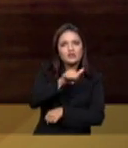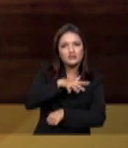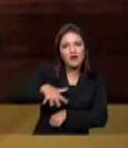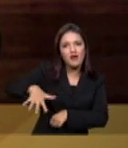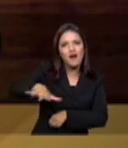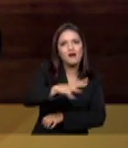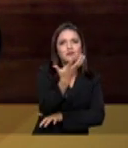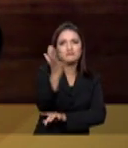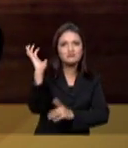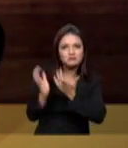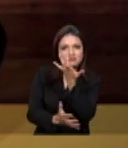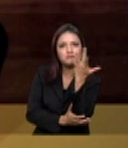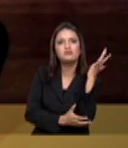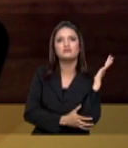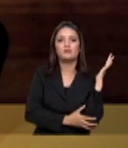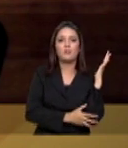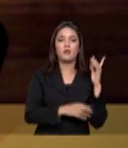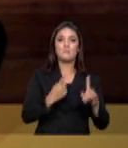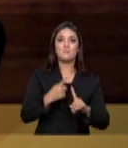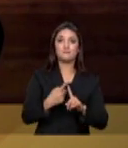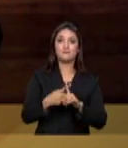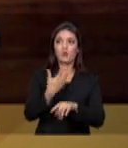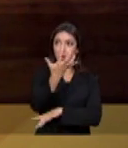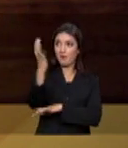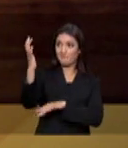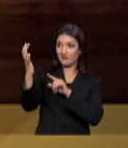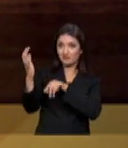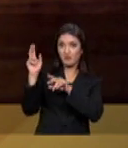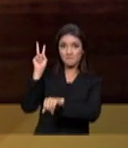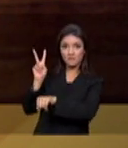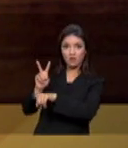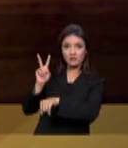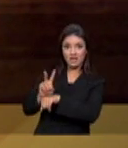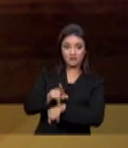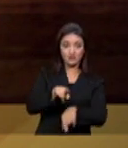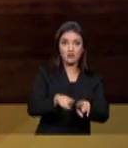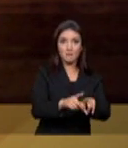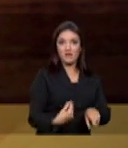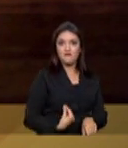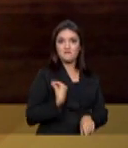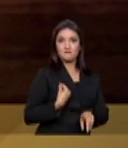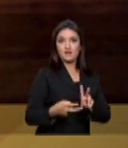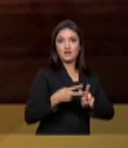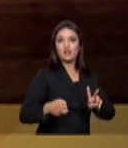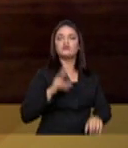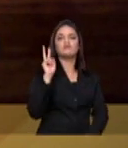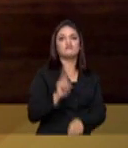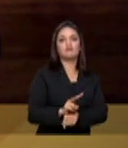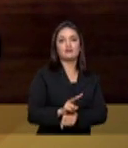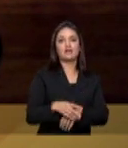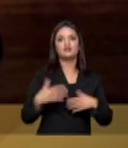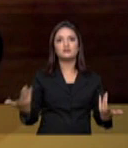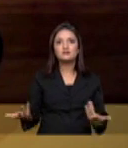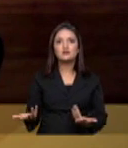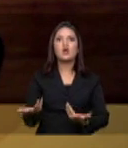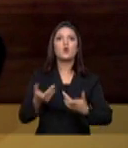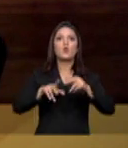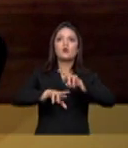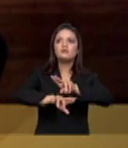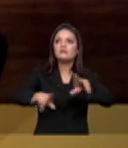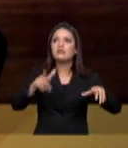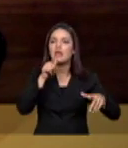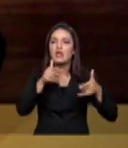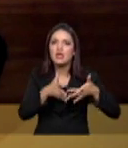porque a proteção de si próprios a manutenção das florestas da biodiversidade de